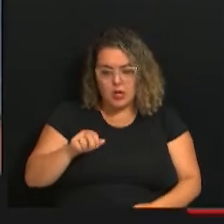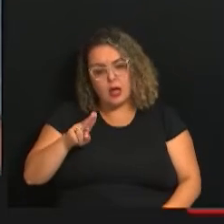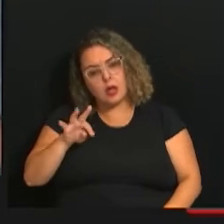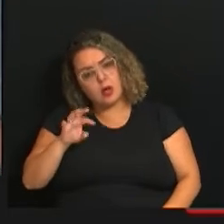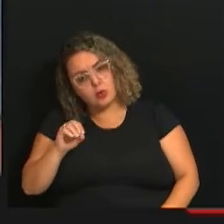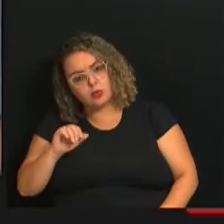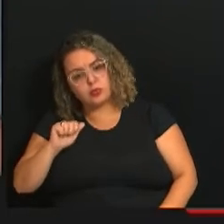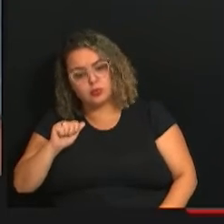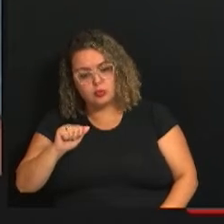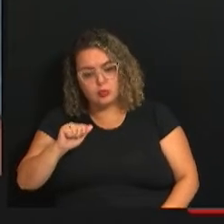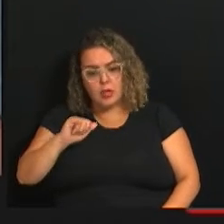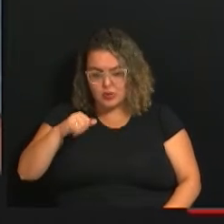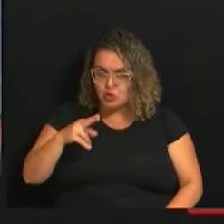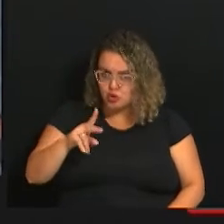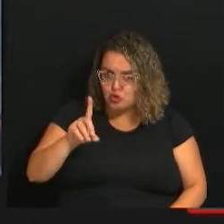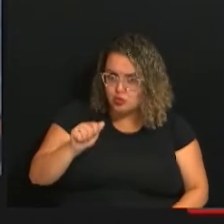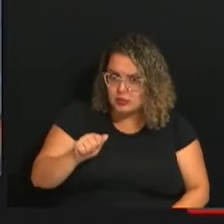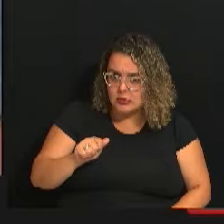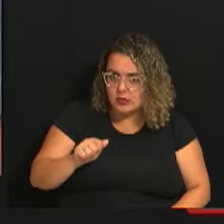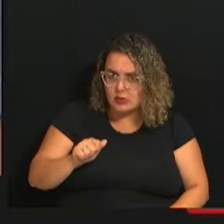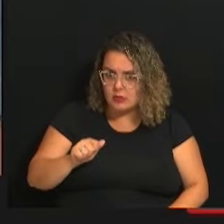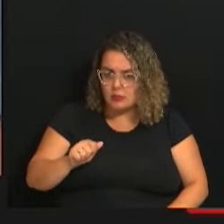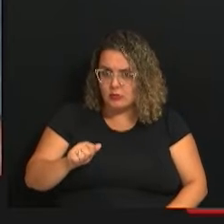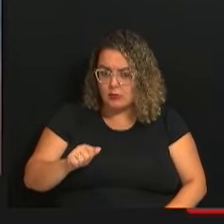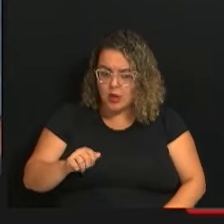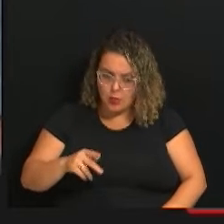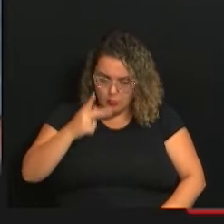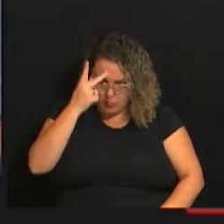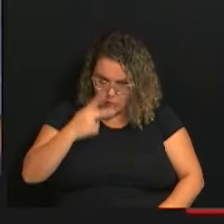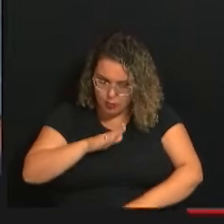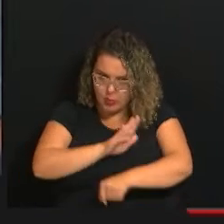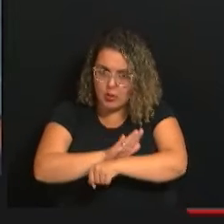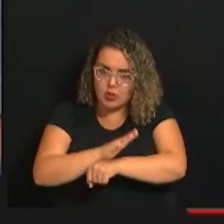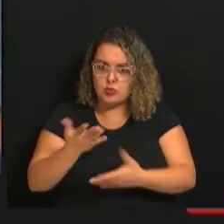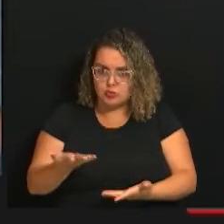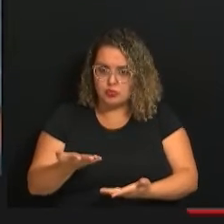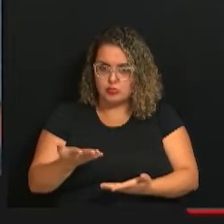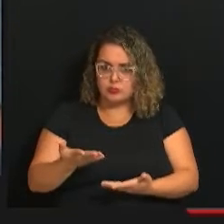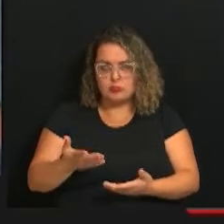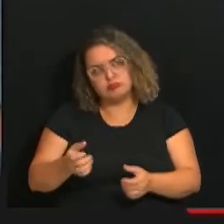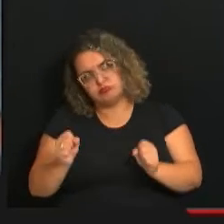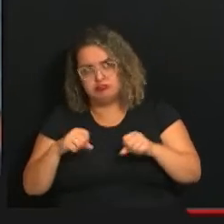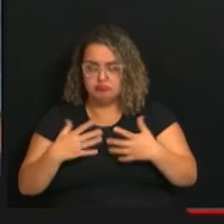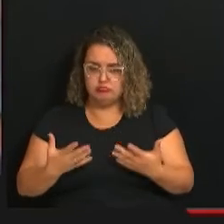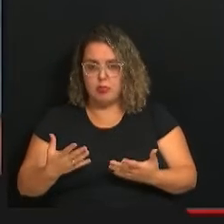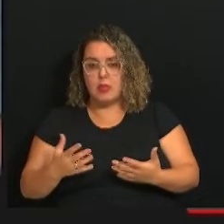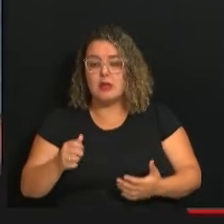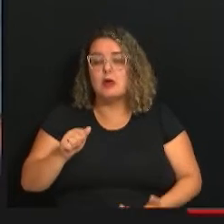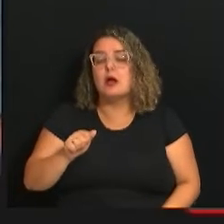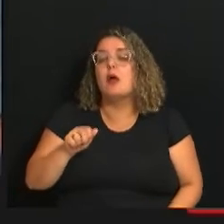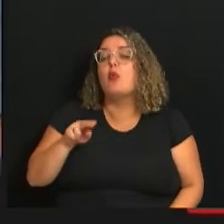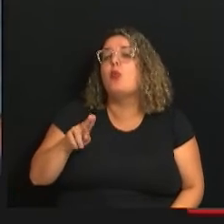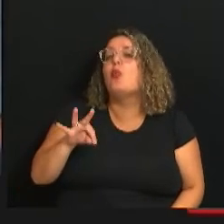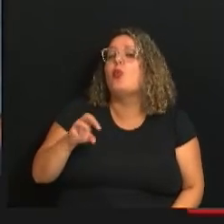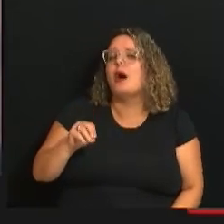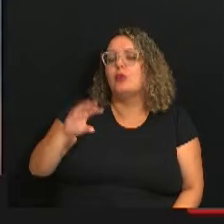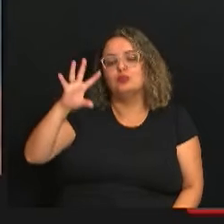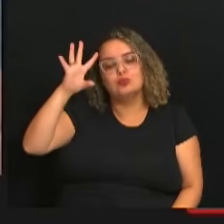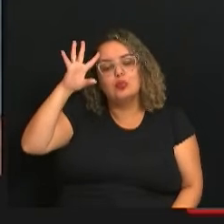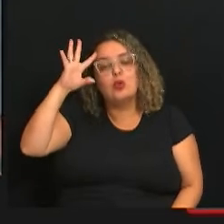você consegue perceber que determinadas pessoas ou mudaram de comportamento, ou se tornaram mais